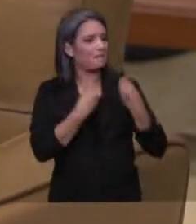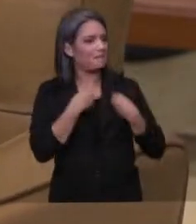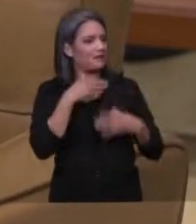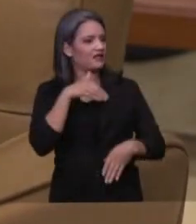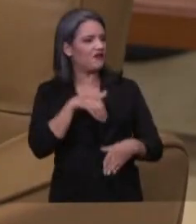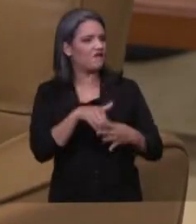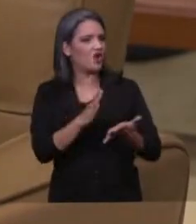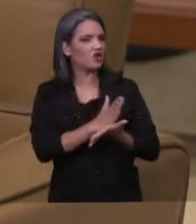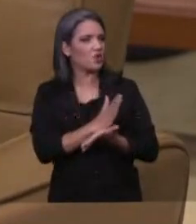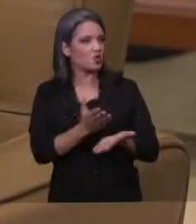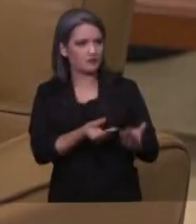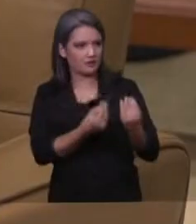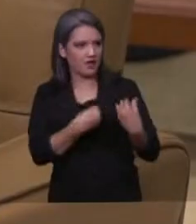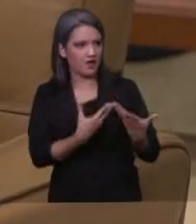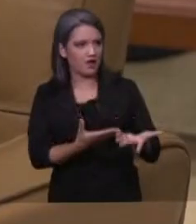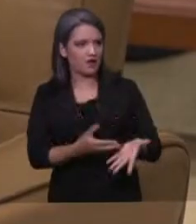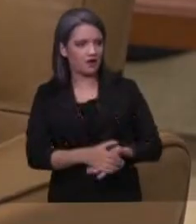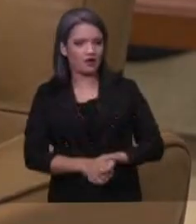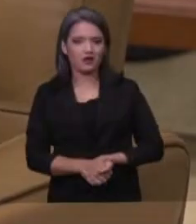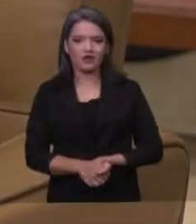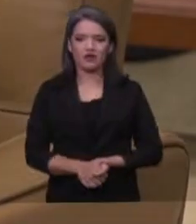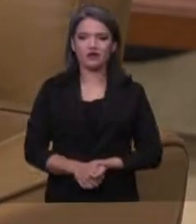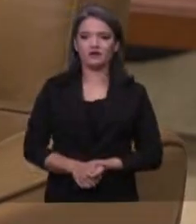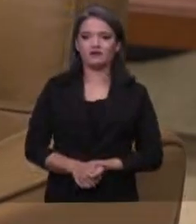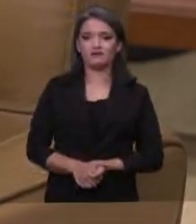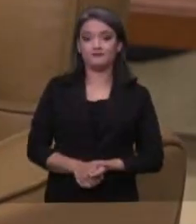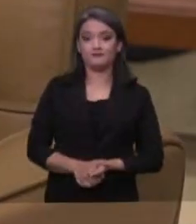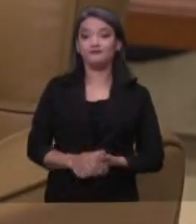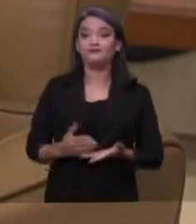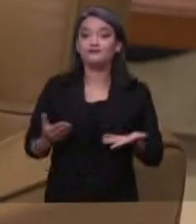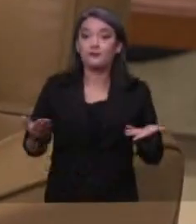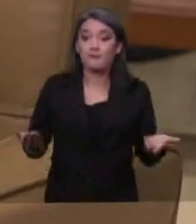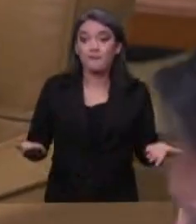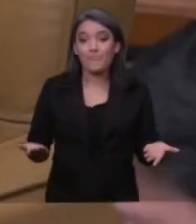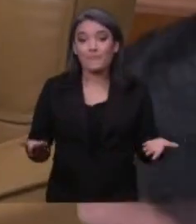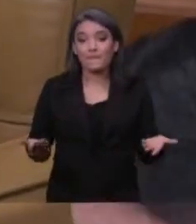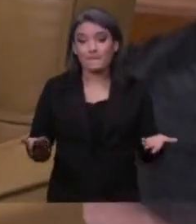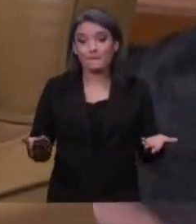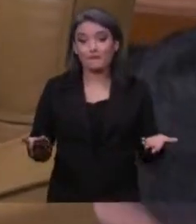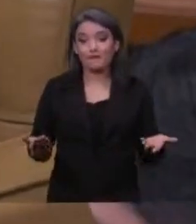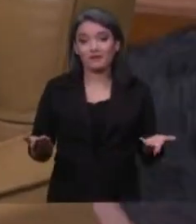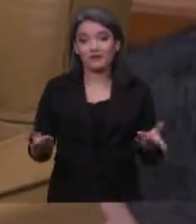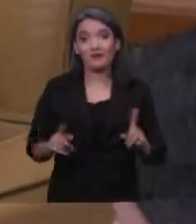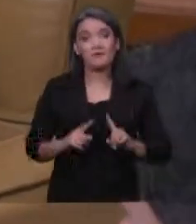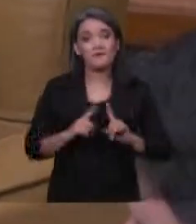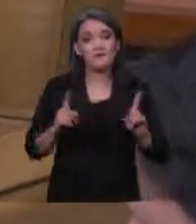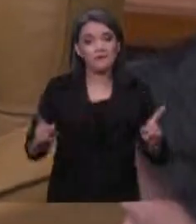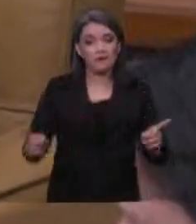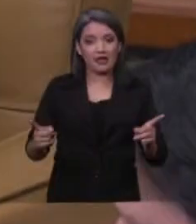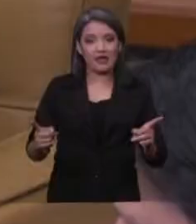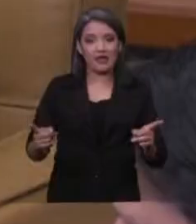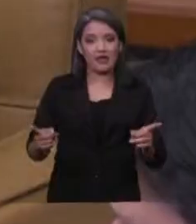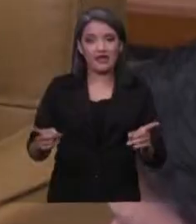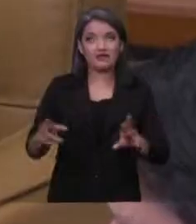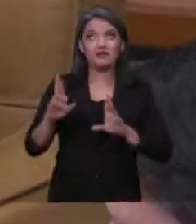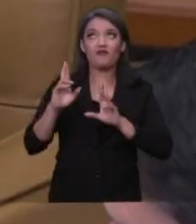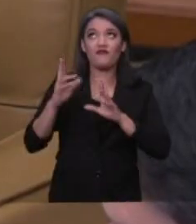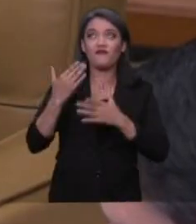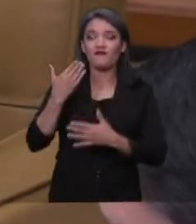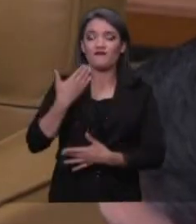Isto, felizmente, é impossível de se fazer no